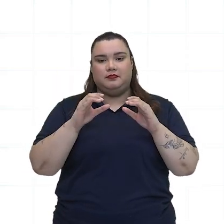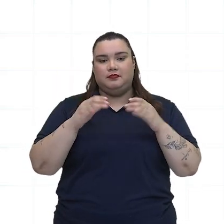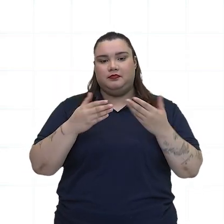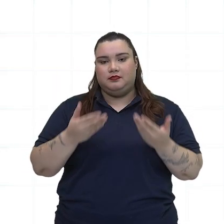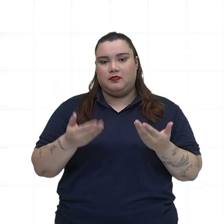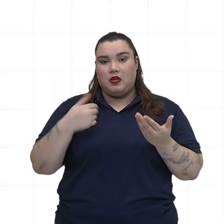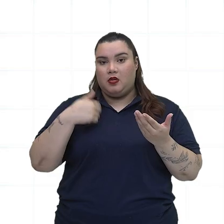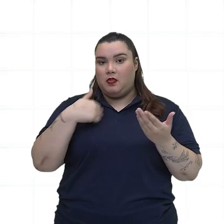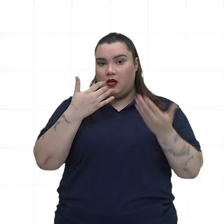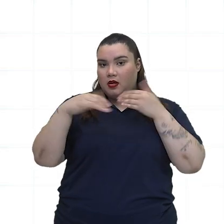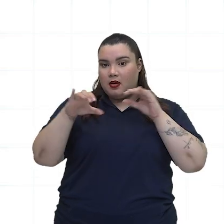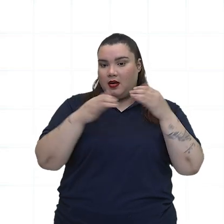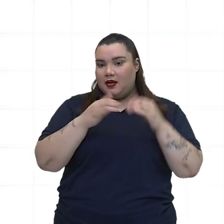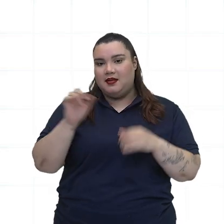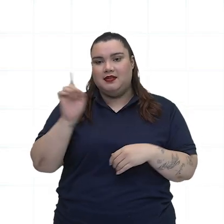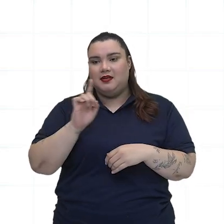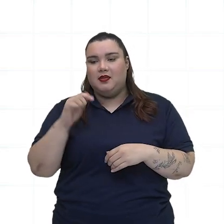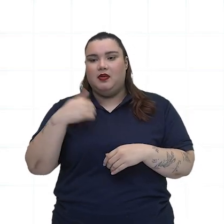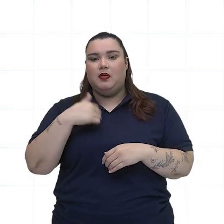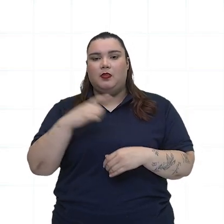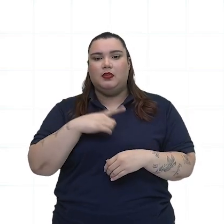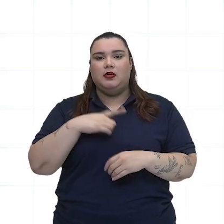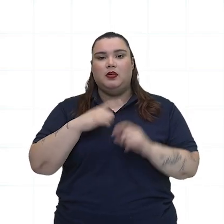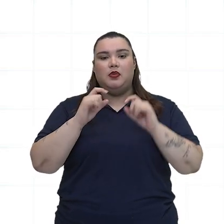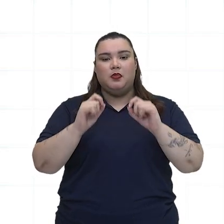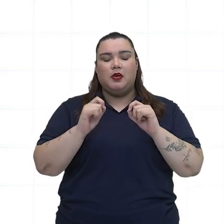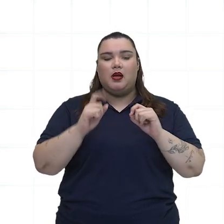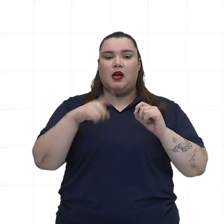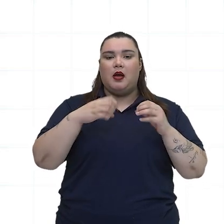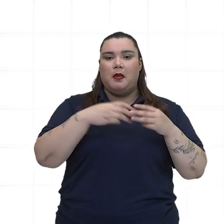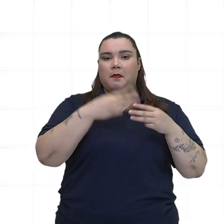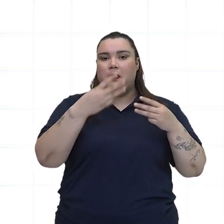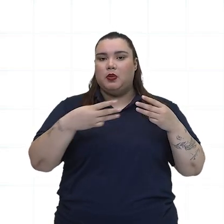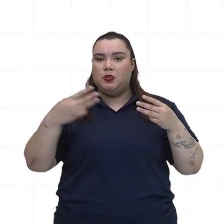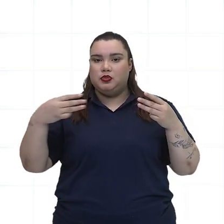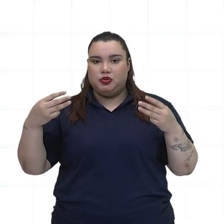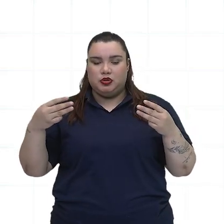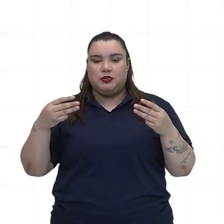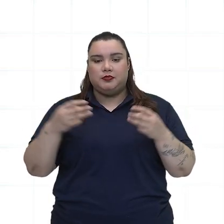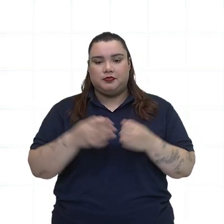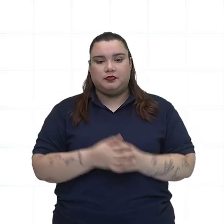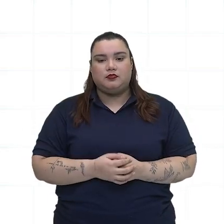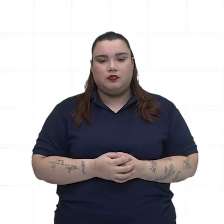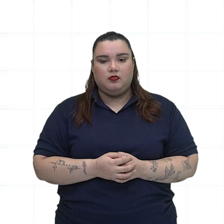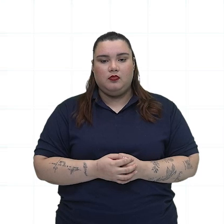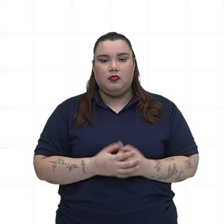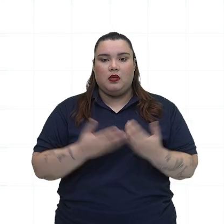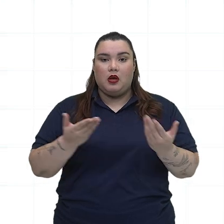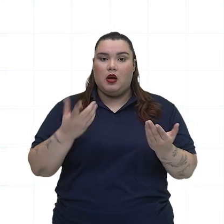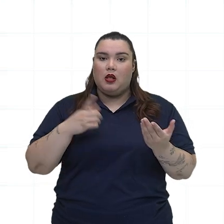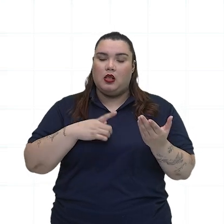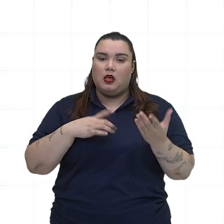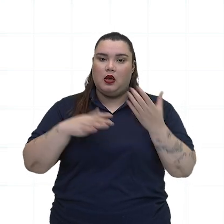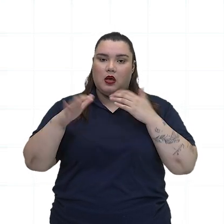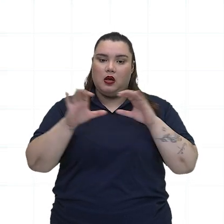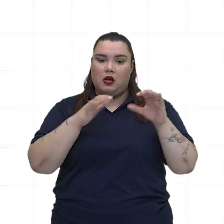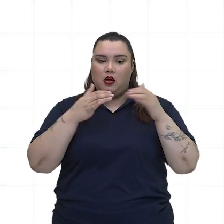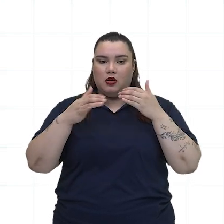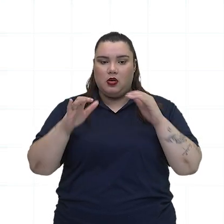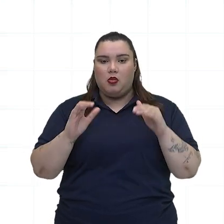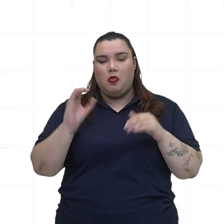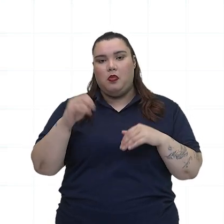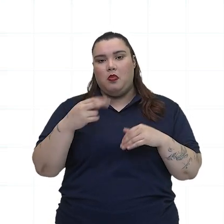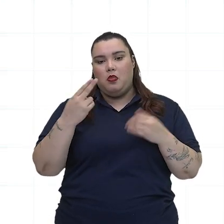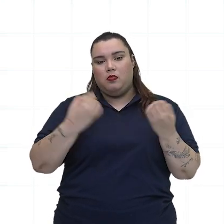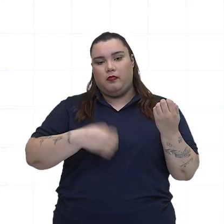eu não estou cantando, eu estou reproduzindo a melodia dessa música. Que ela normalmente é cantada ou tocada